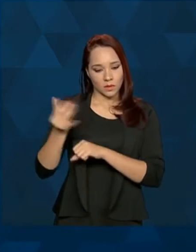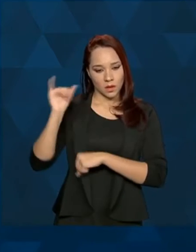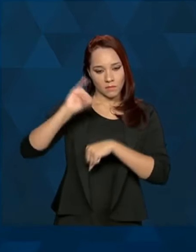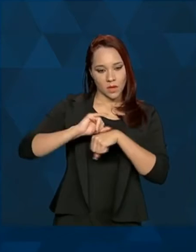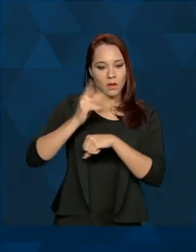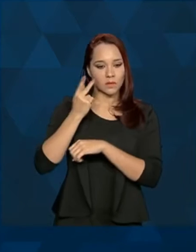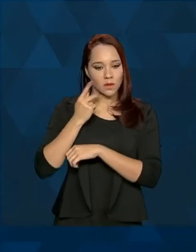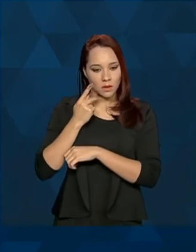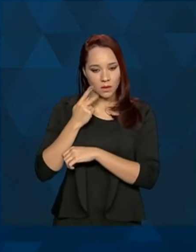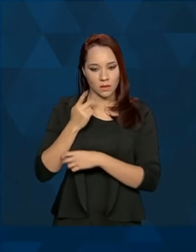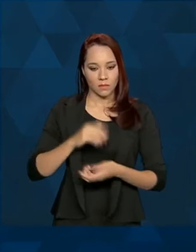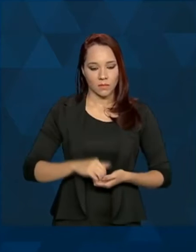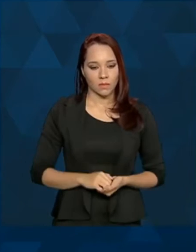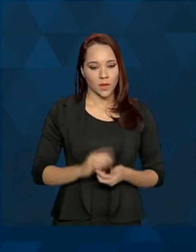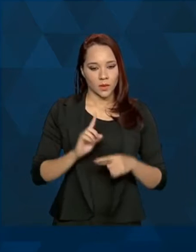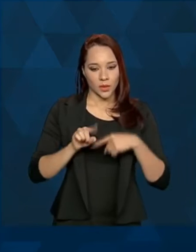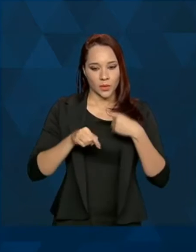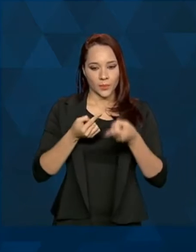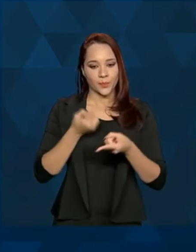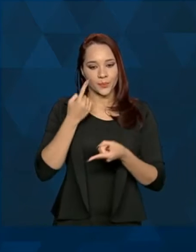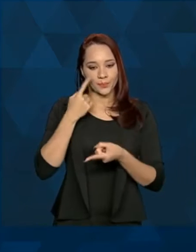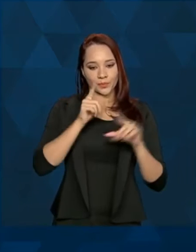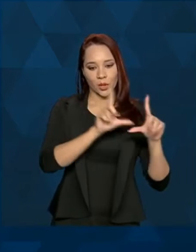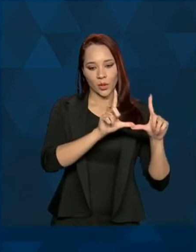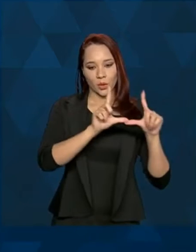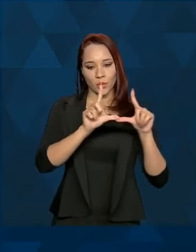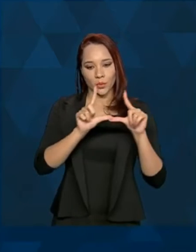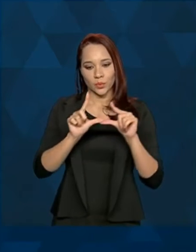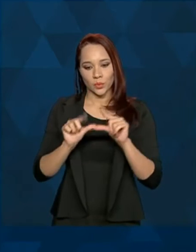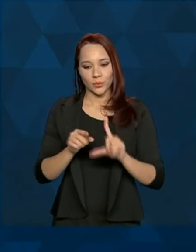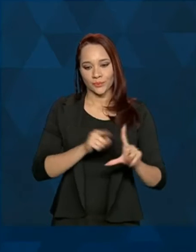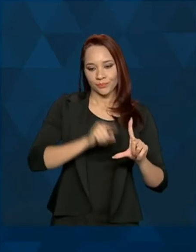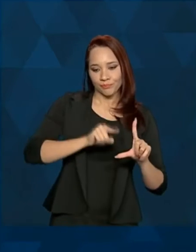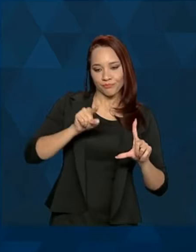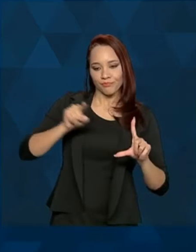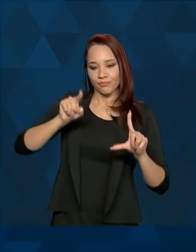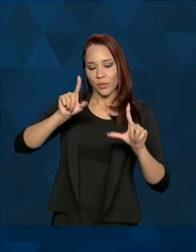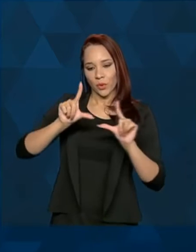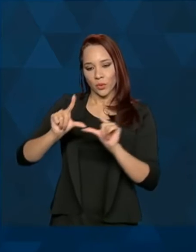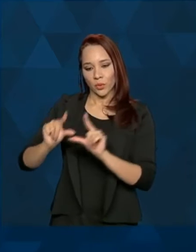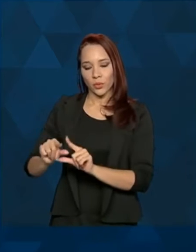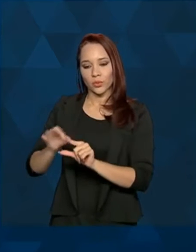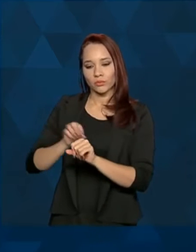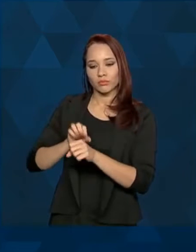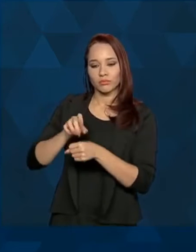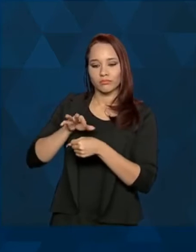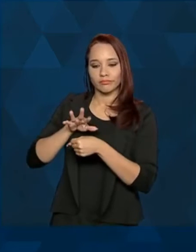metropolitana de Fortaleza, e depois você vê uma queda efetiva, um aumento efetivo para o interior. O